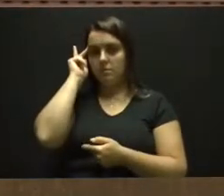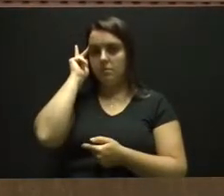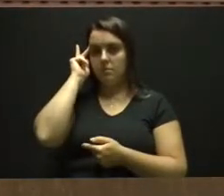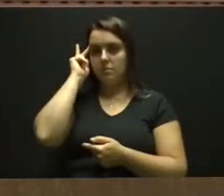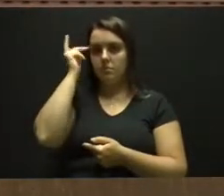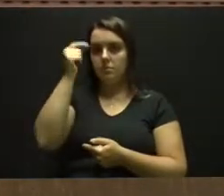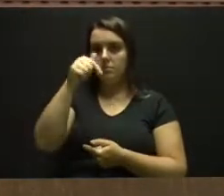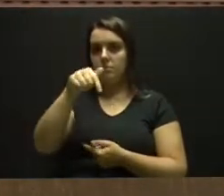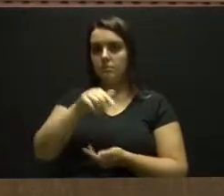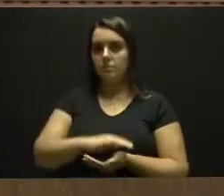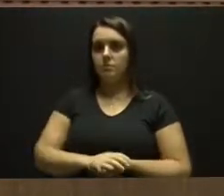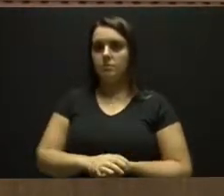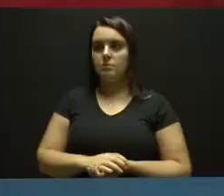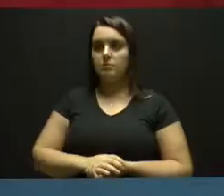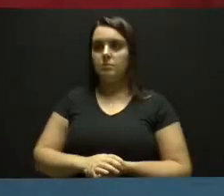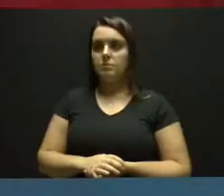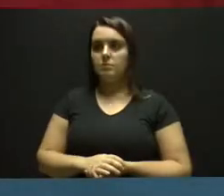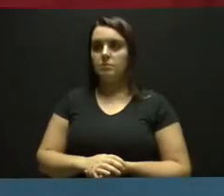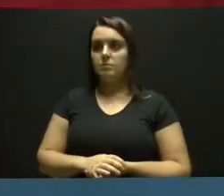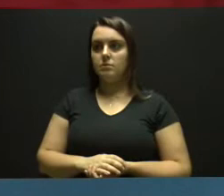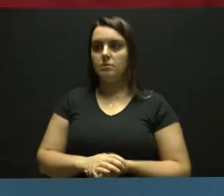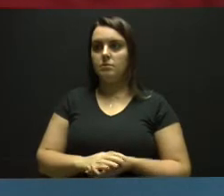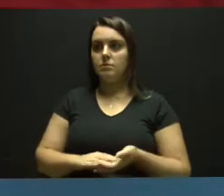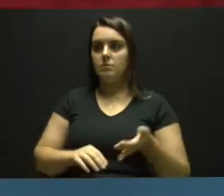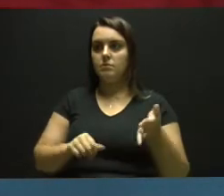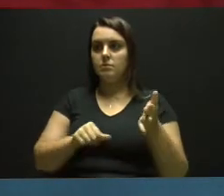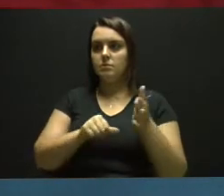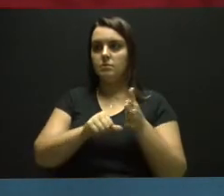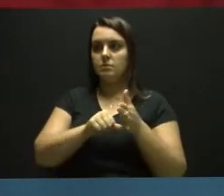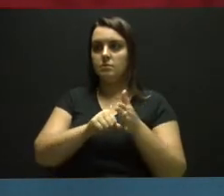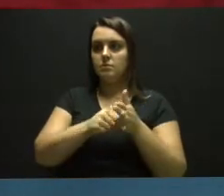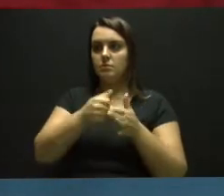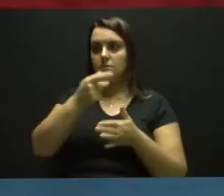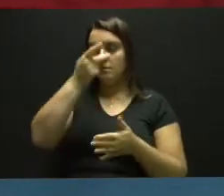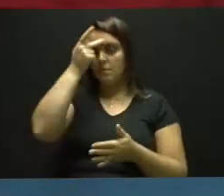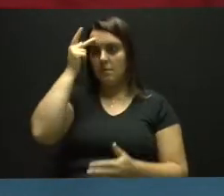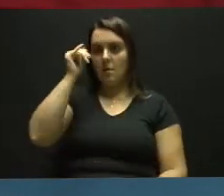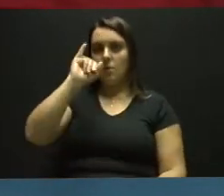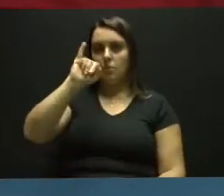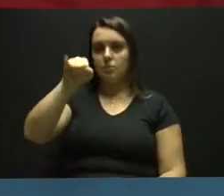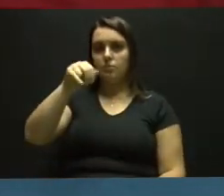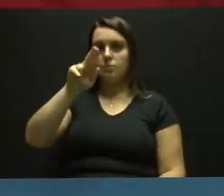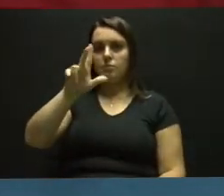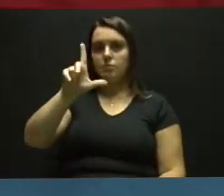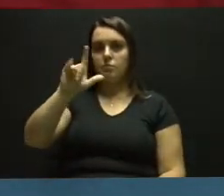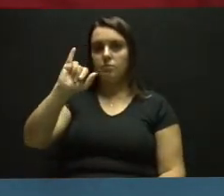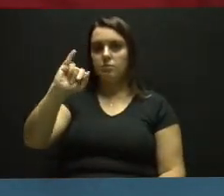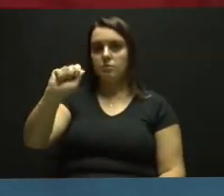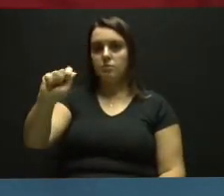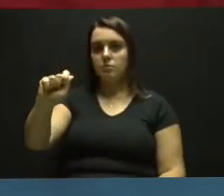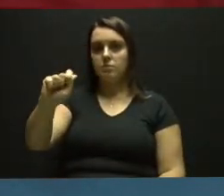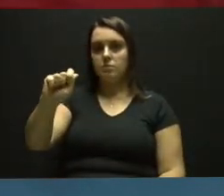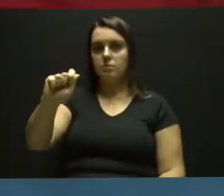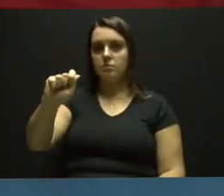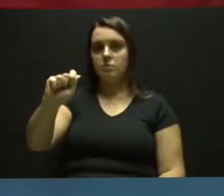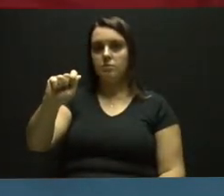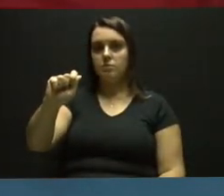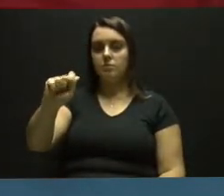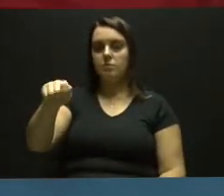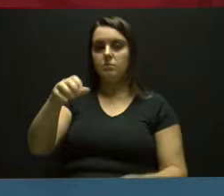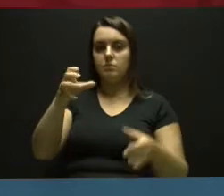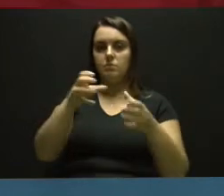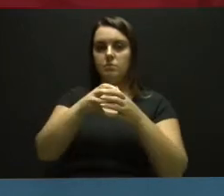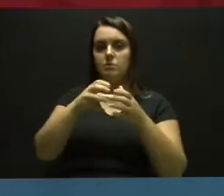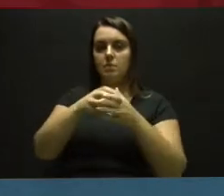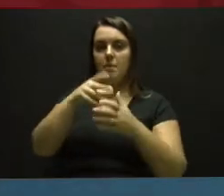bancadas nosso primeiro homenageado é júlio evangelista santos júnior indicado da bancada